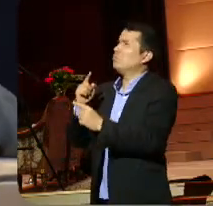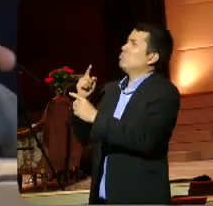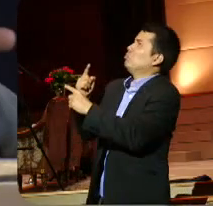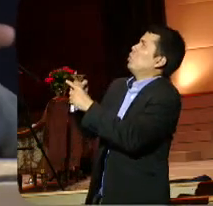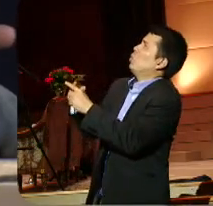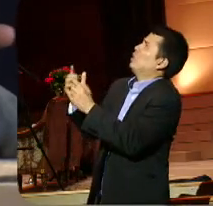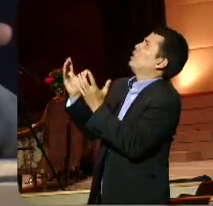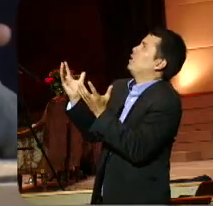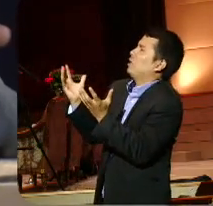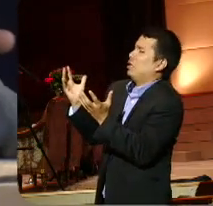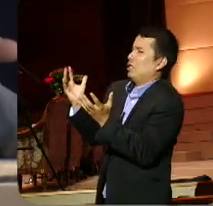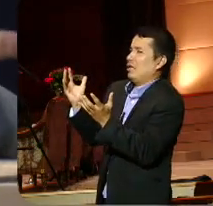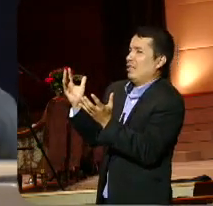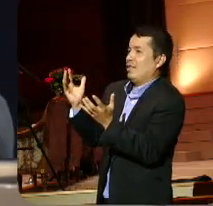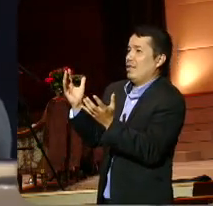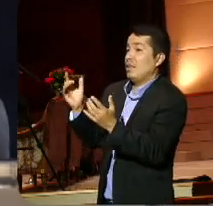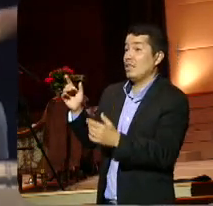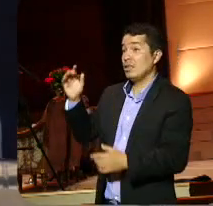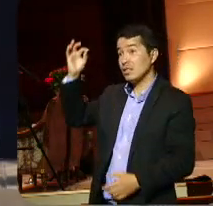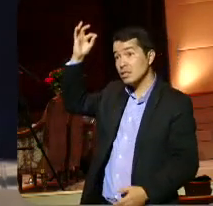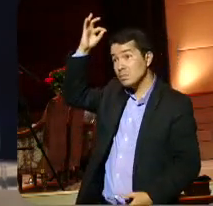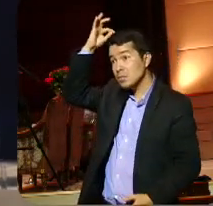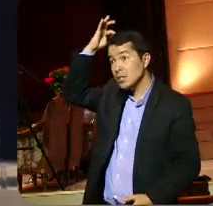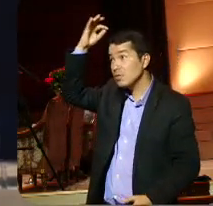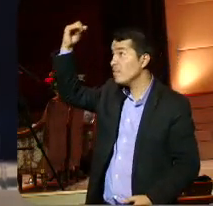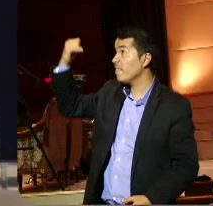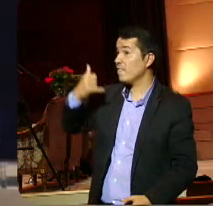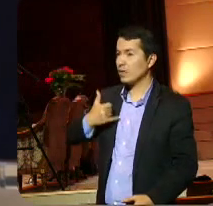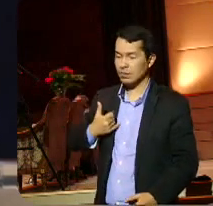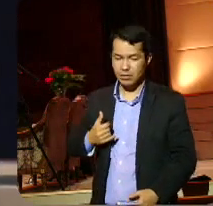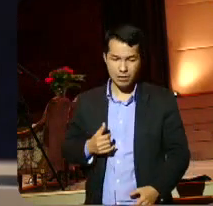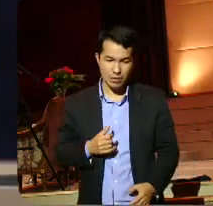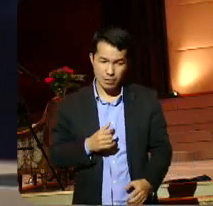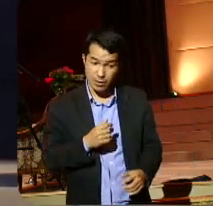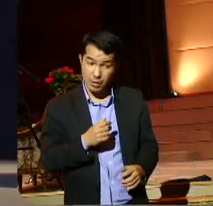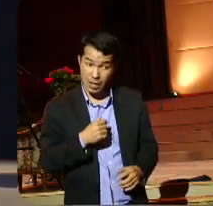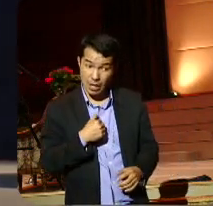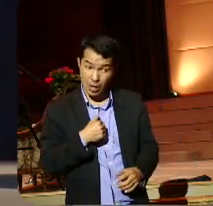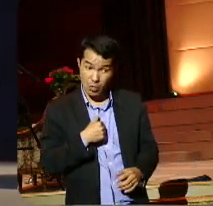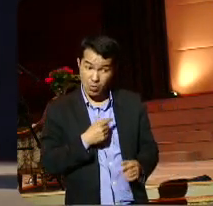eu restauro, eu deixo melhor do que estava.